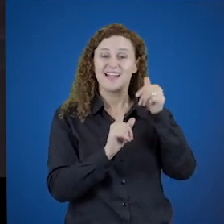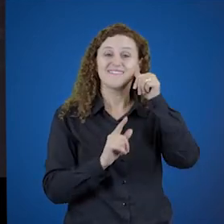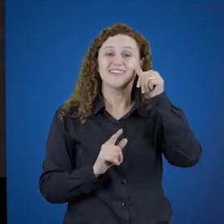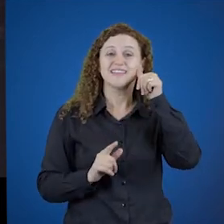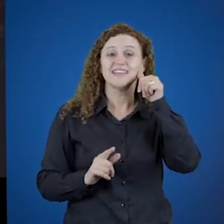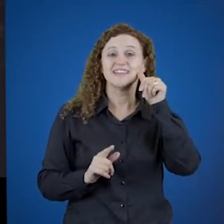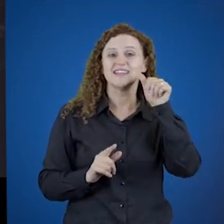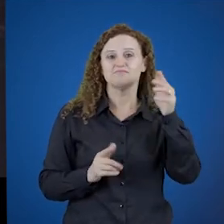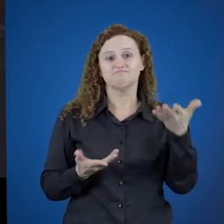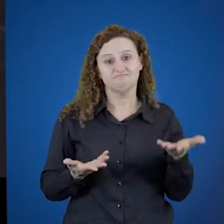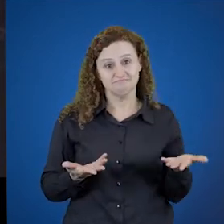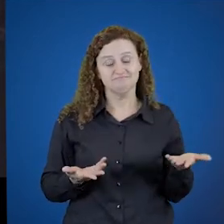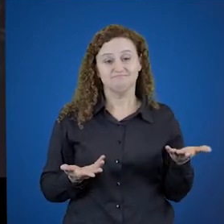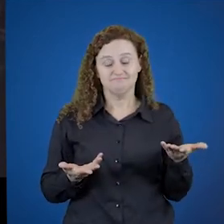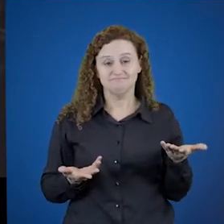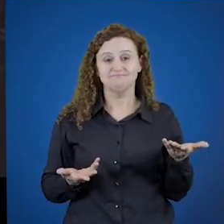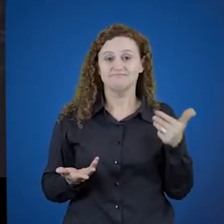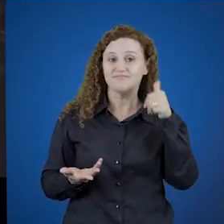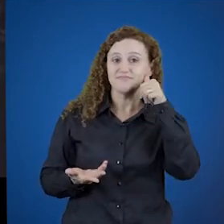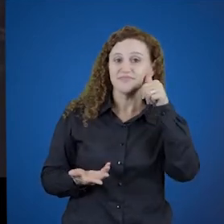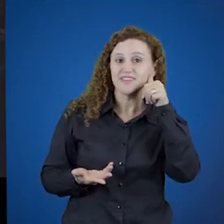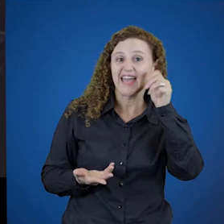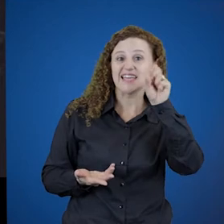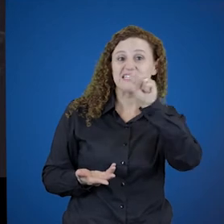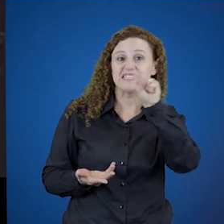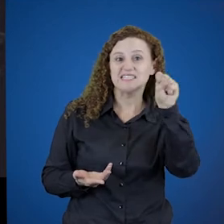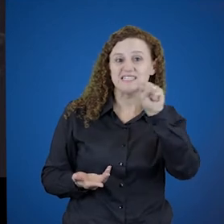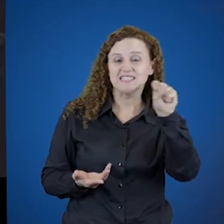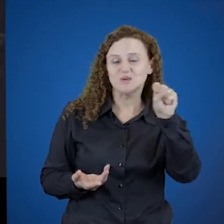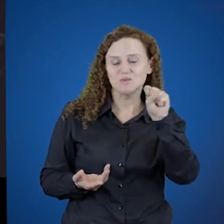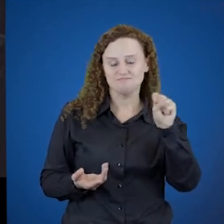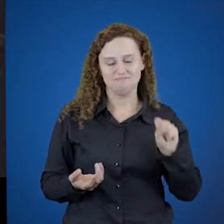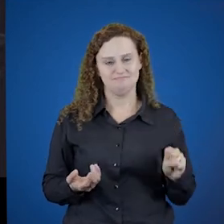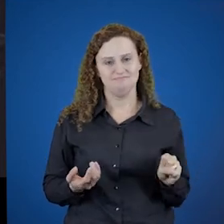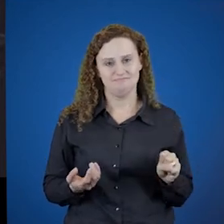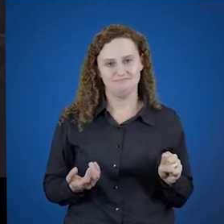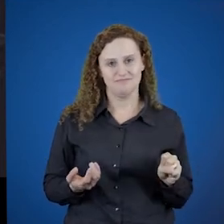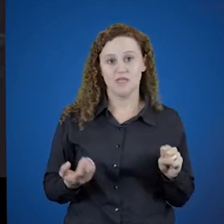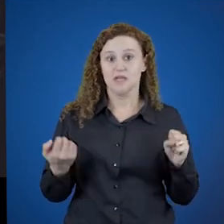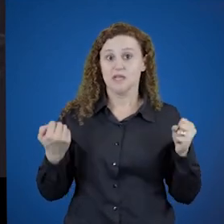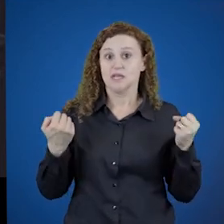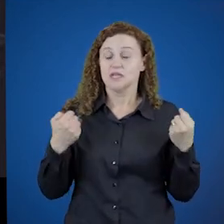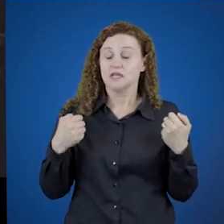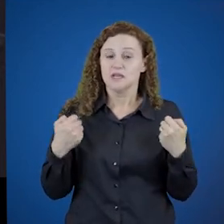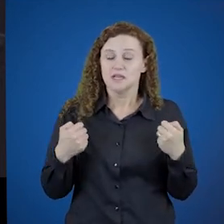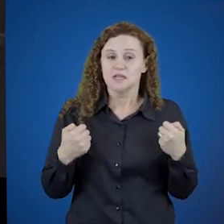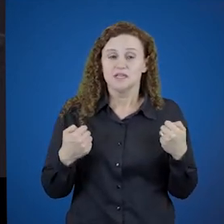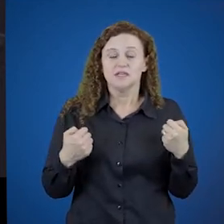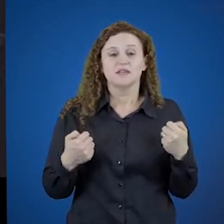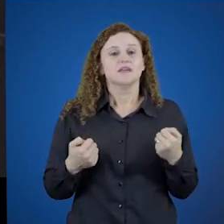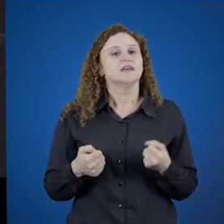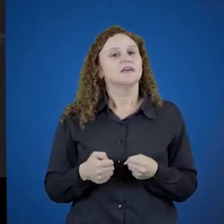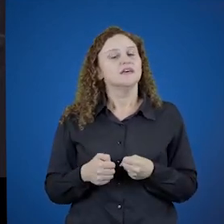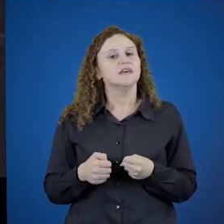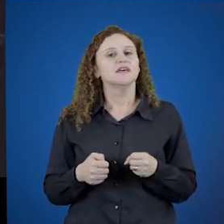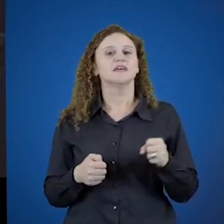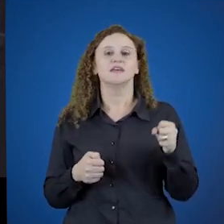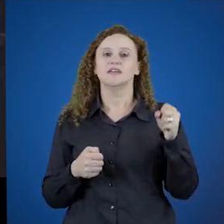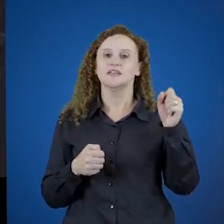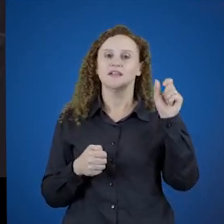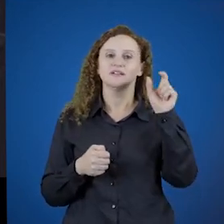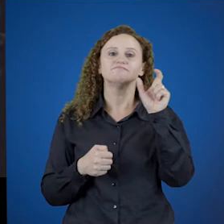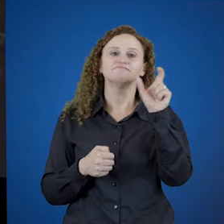feminino menina é feminino menina está no singular Então tem que ir para o nominativo